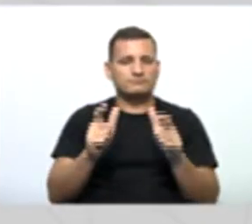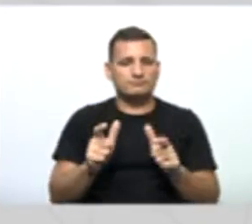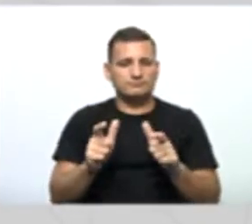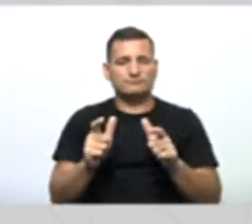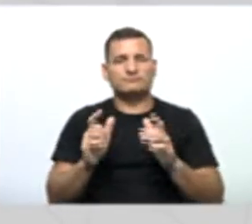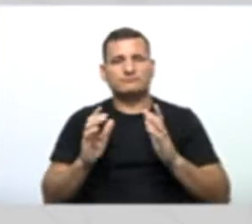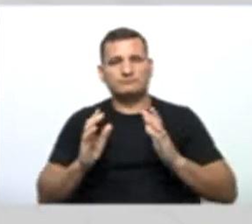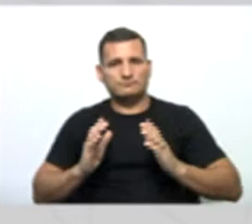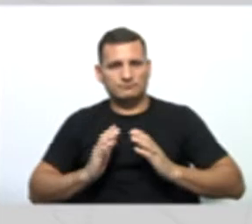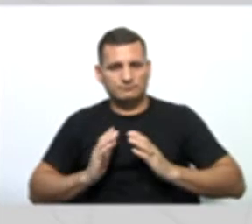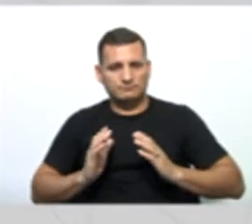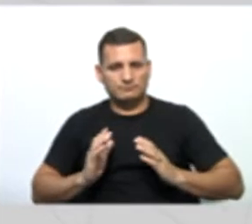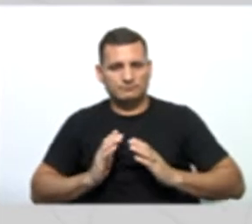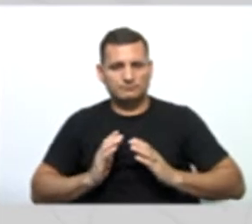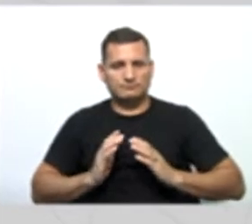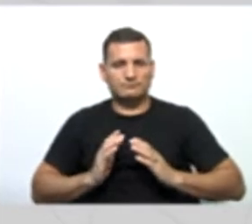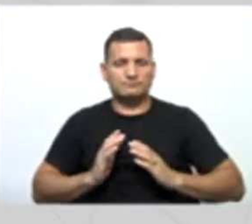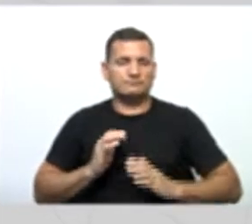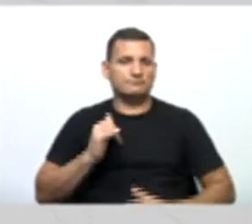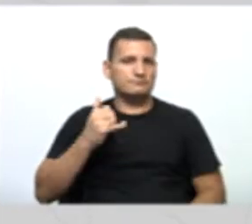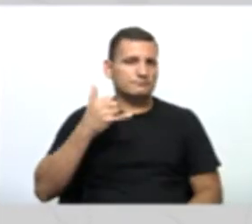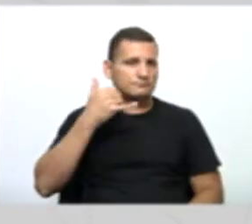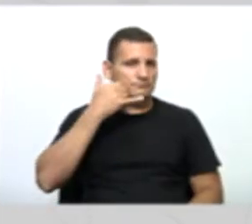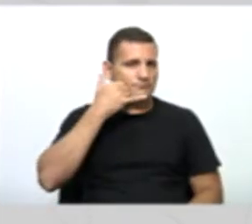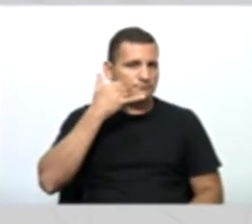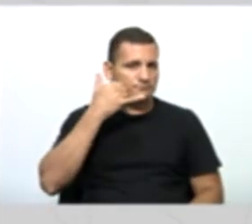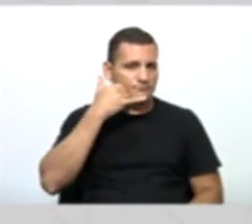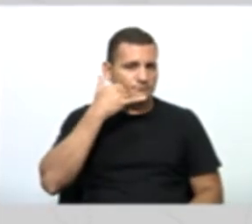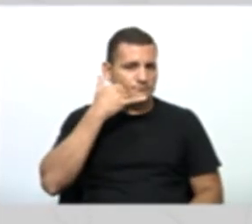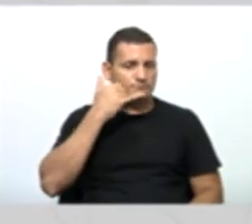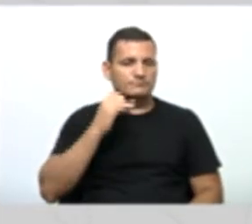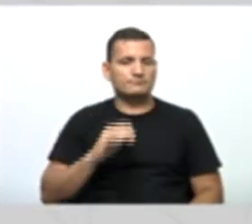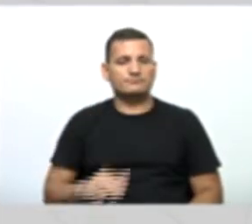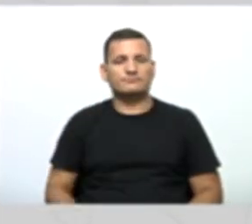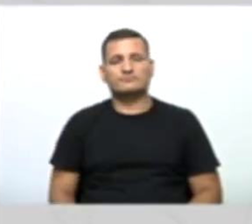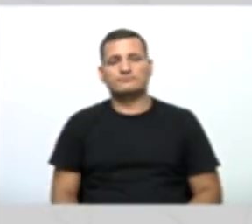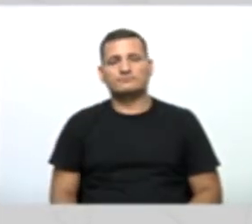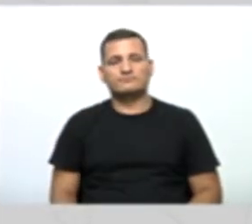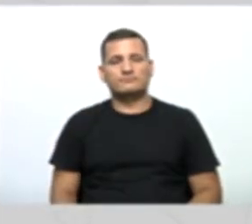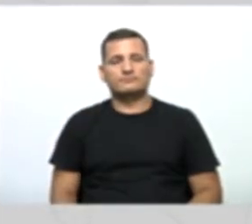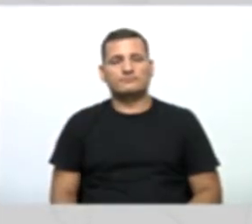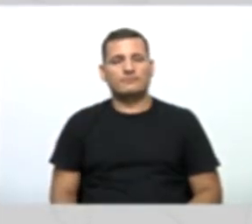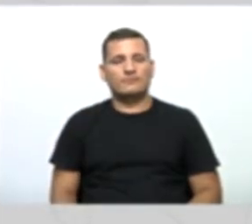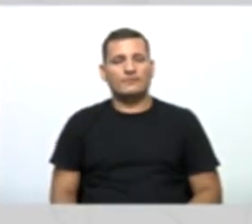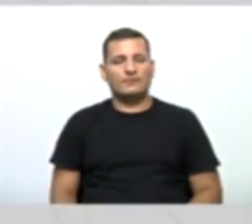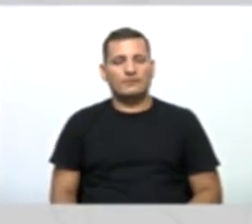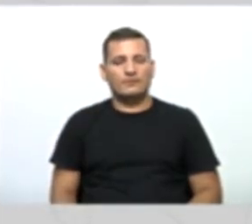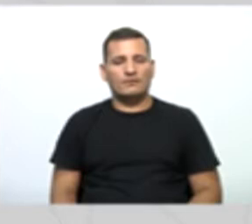a cidade e o telefone, certo? Continuando aqui,